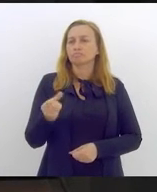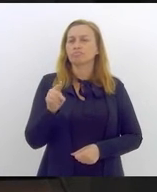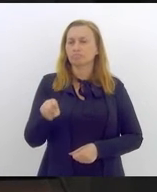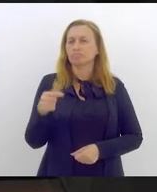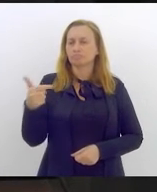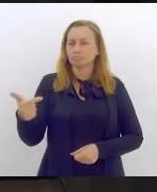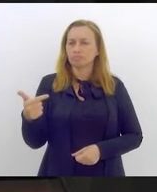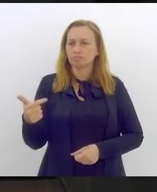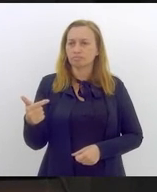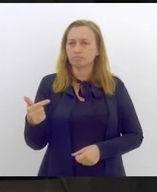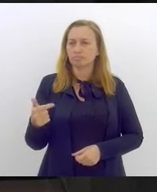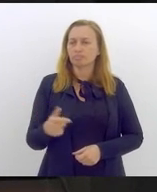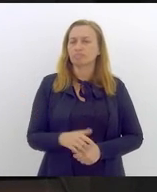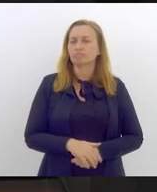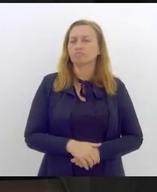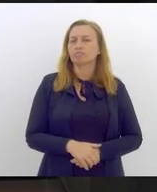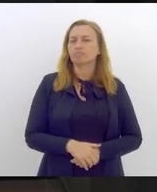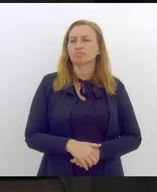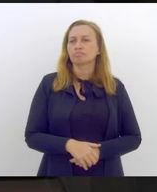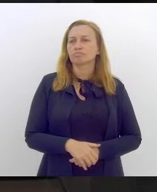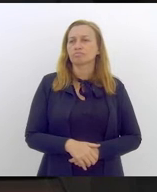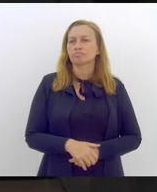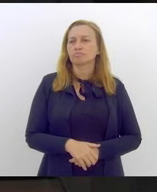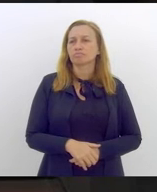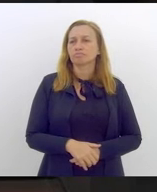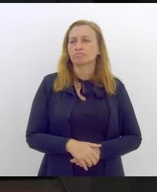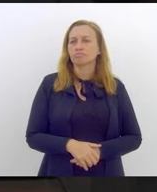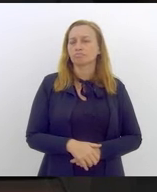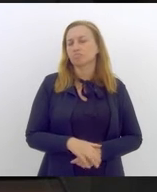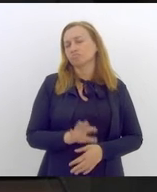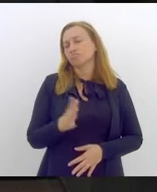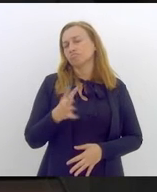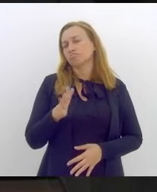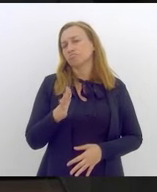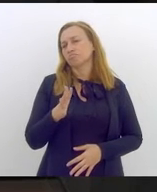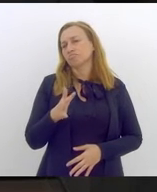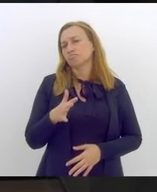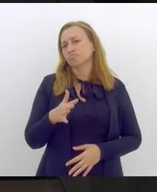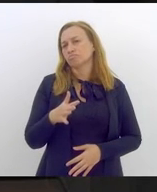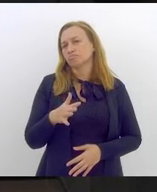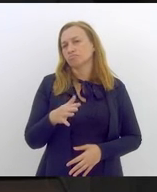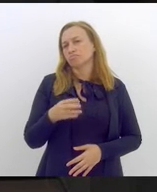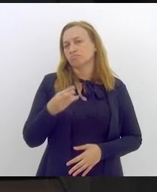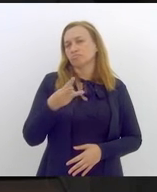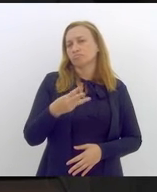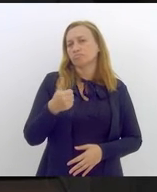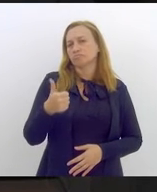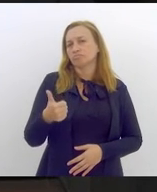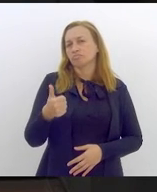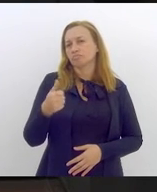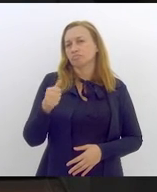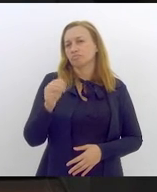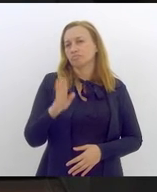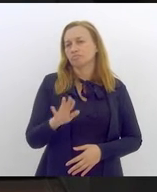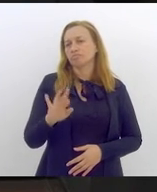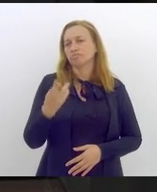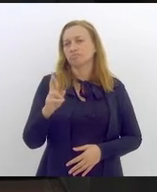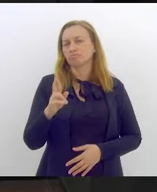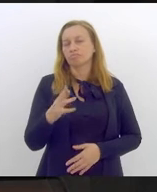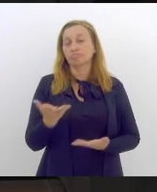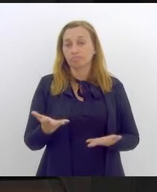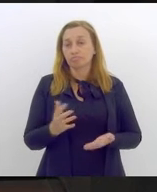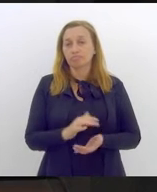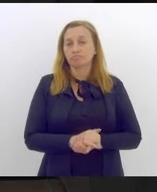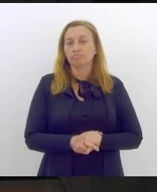no segundo quadrimestre de 21 cai aproximadamente para 31 bilhões de reais